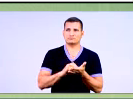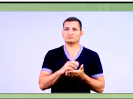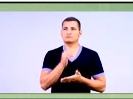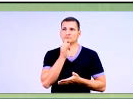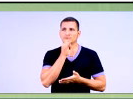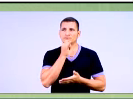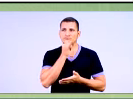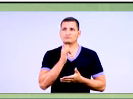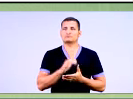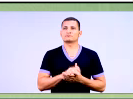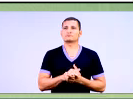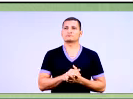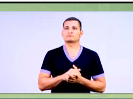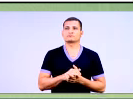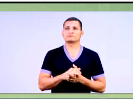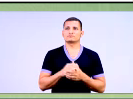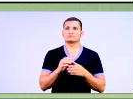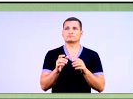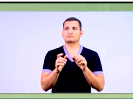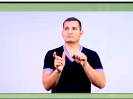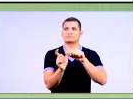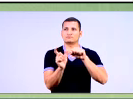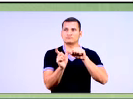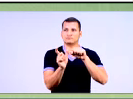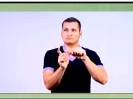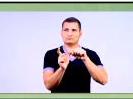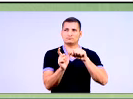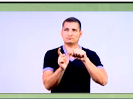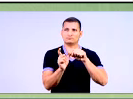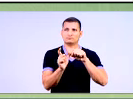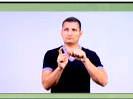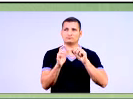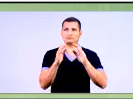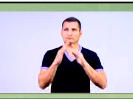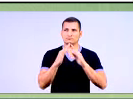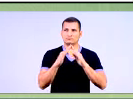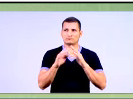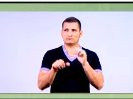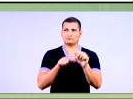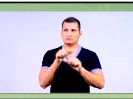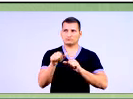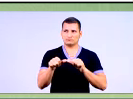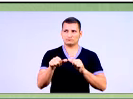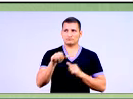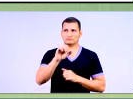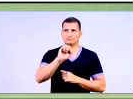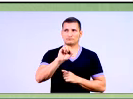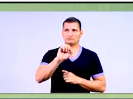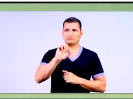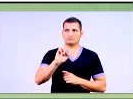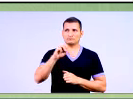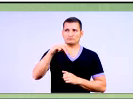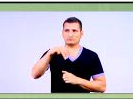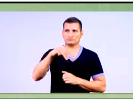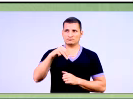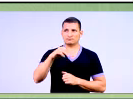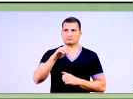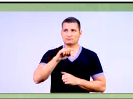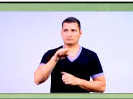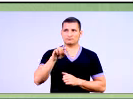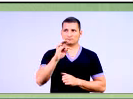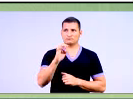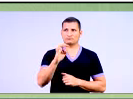bem clássico, substantivo casa se transforma em sem teto, em inglês. Como?